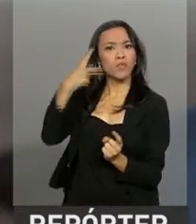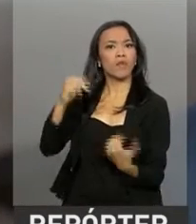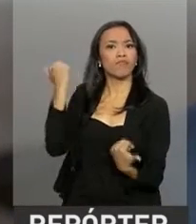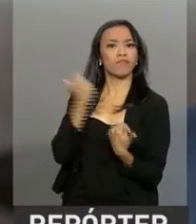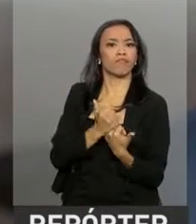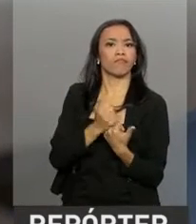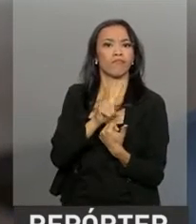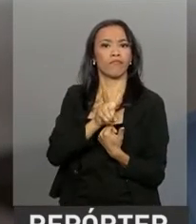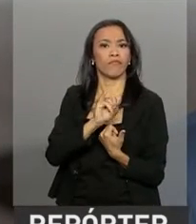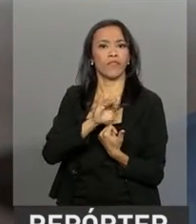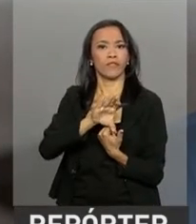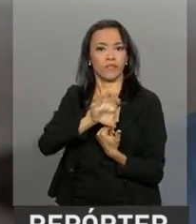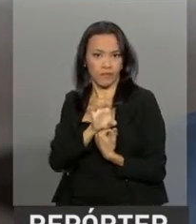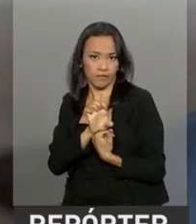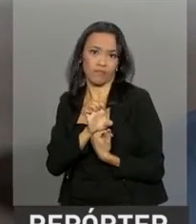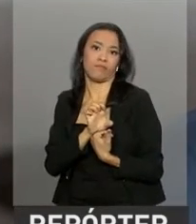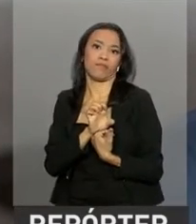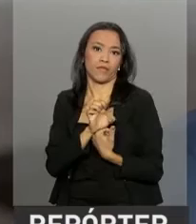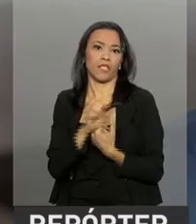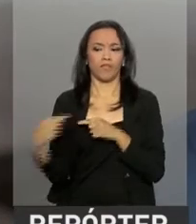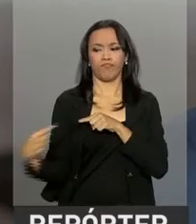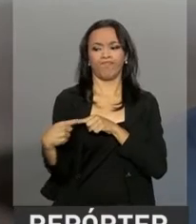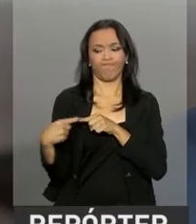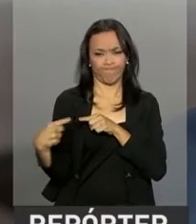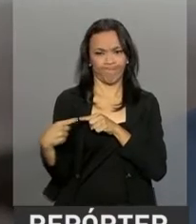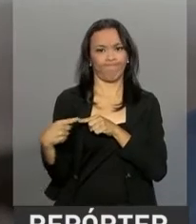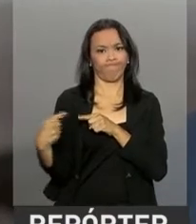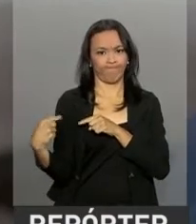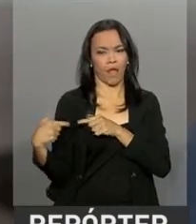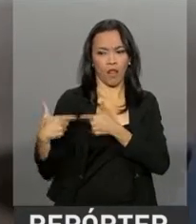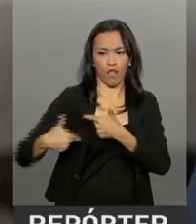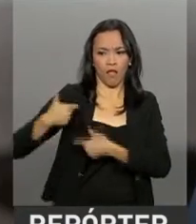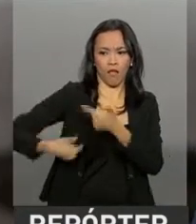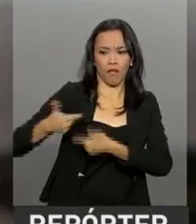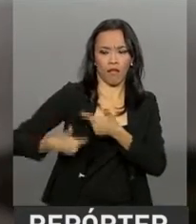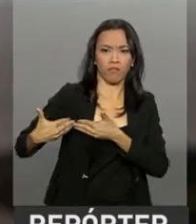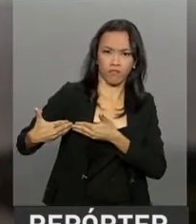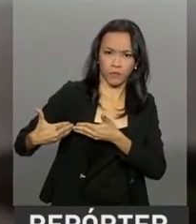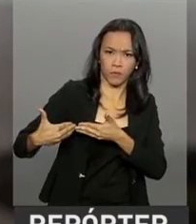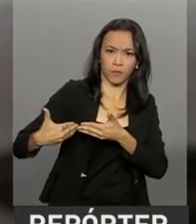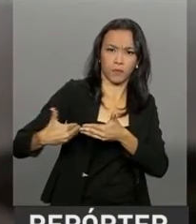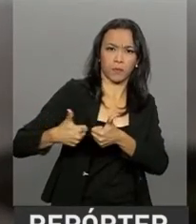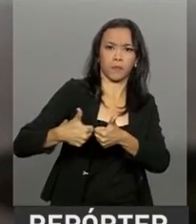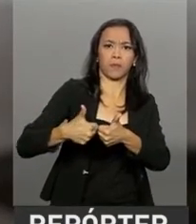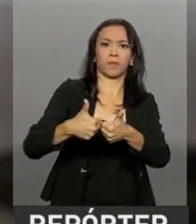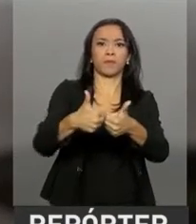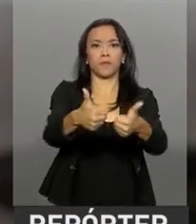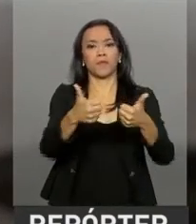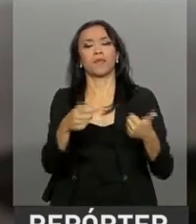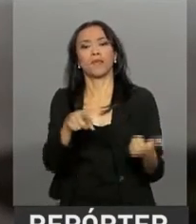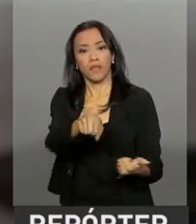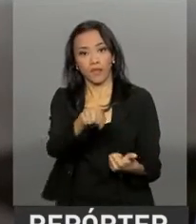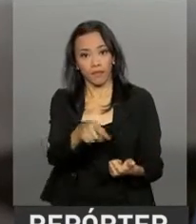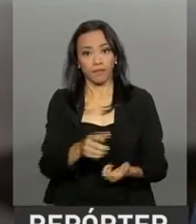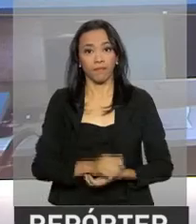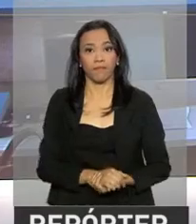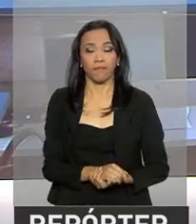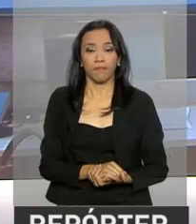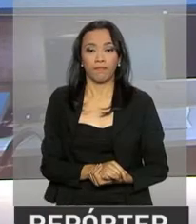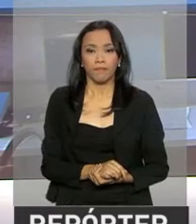referendo, ocupa alguém ligado a ele, o que transformaria o referendo, o revocatório, numa farsa